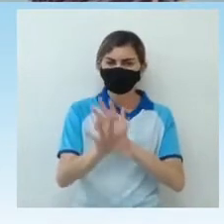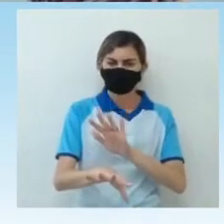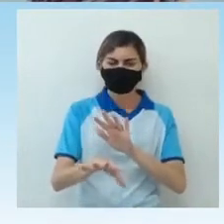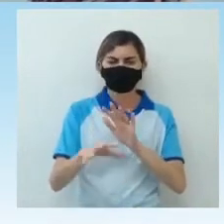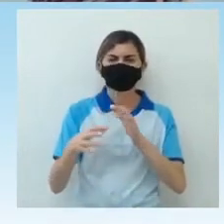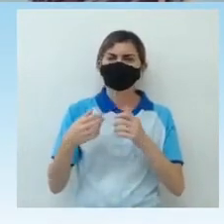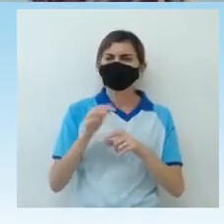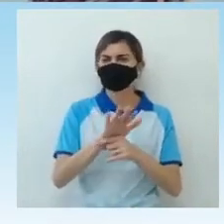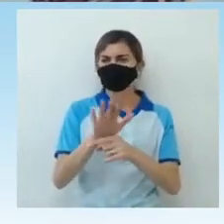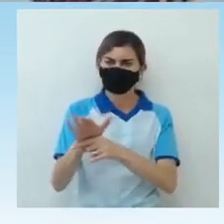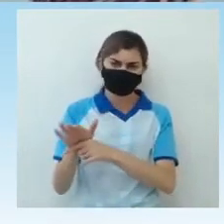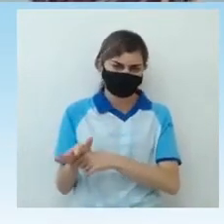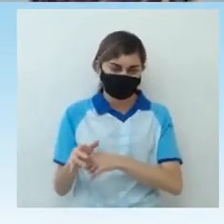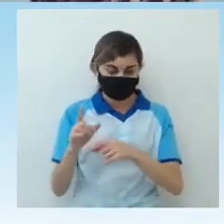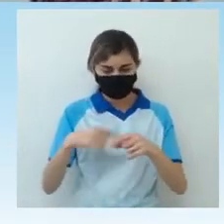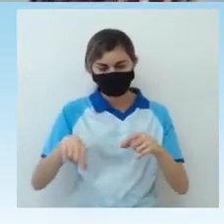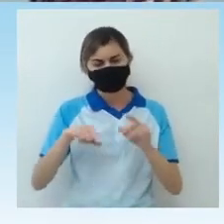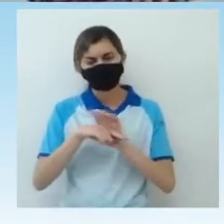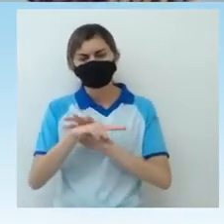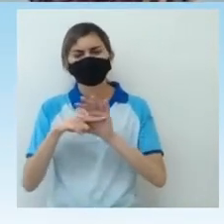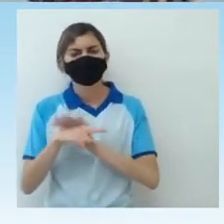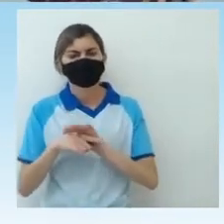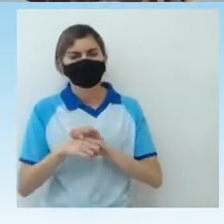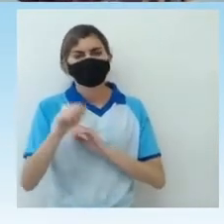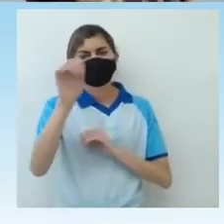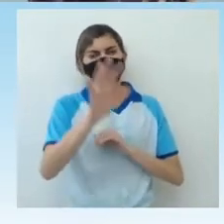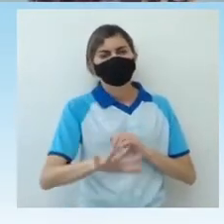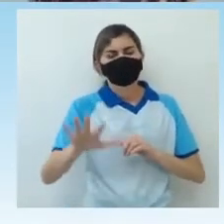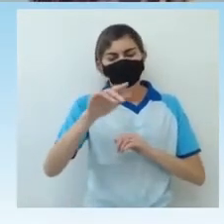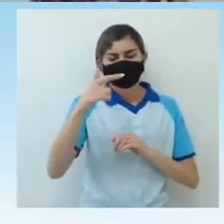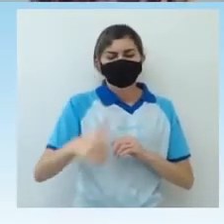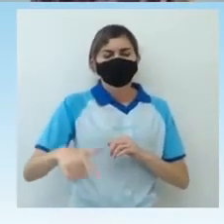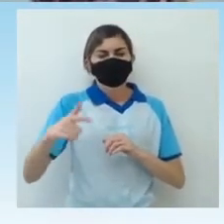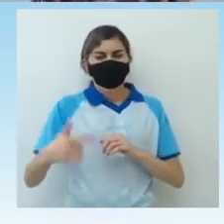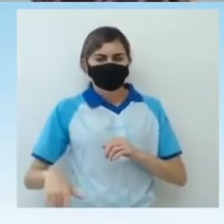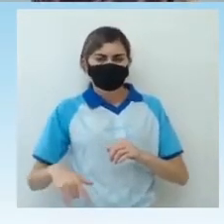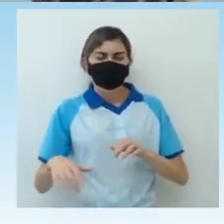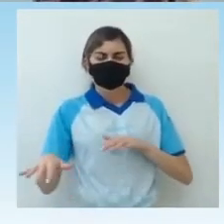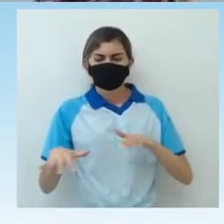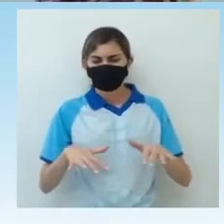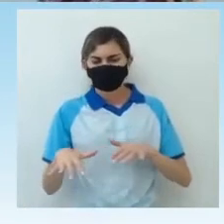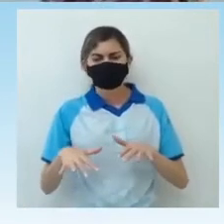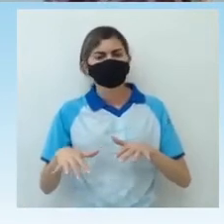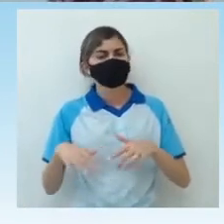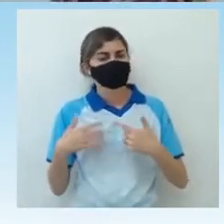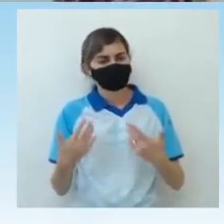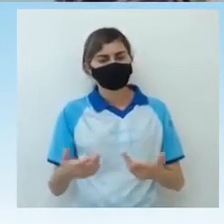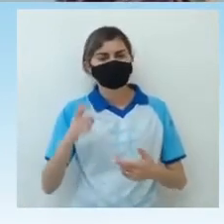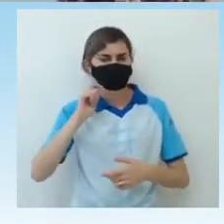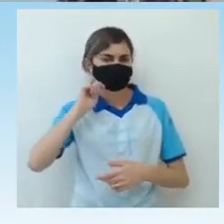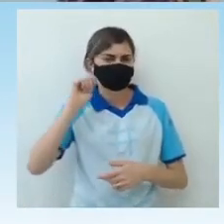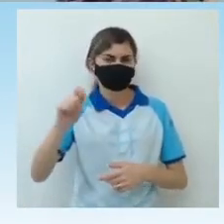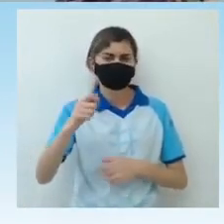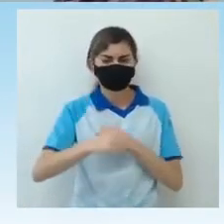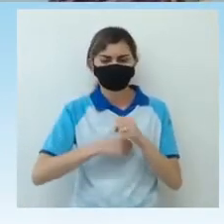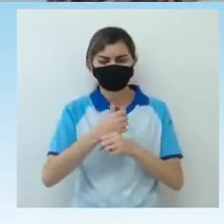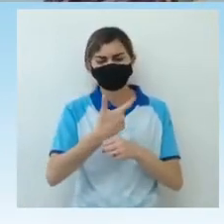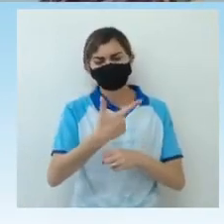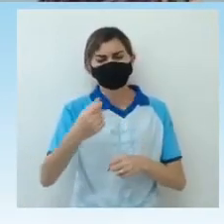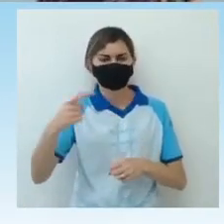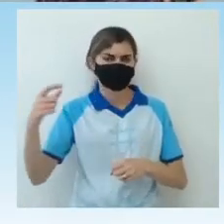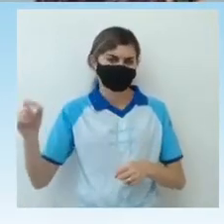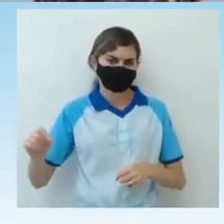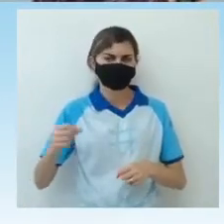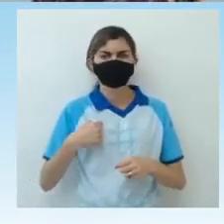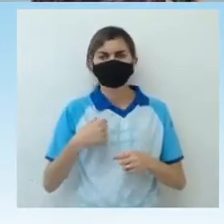Atrocidades Maravilhosas, que investiga o efeito da imagem repetida sobre o espectador em movimento. Então, em abril do ano 2000, Alexandre